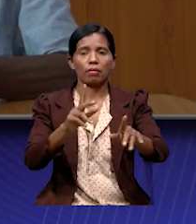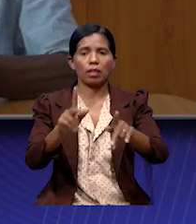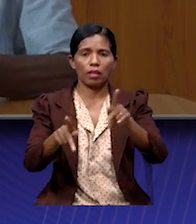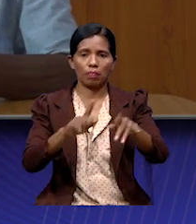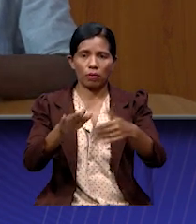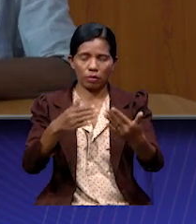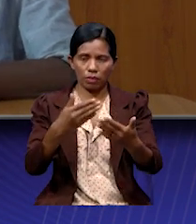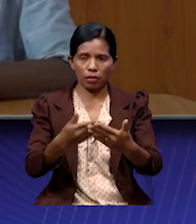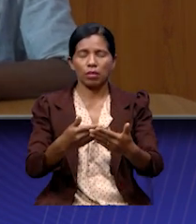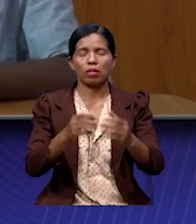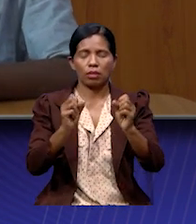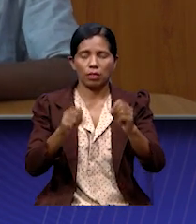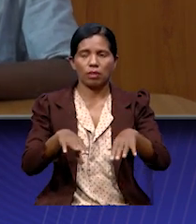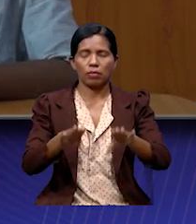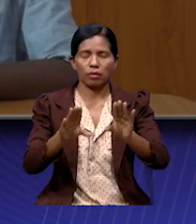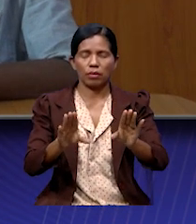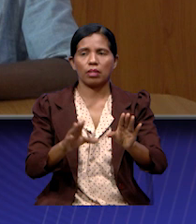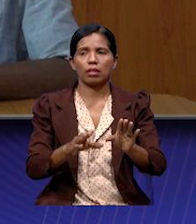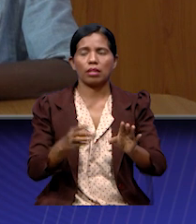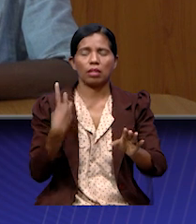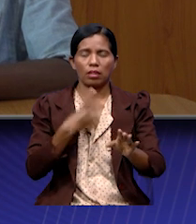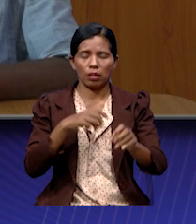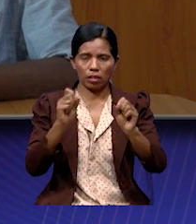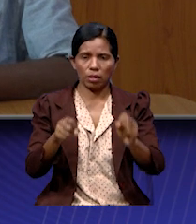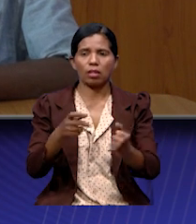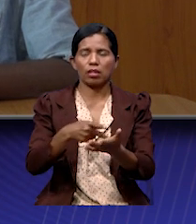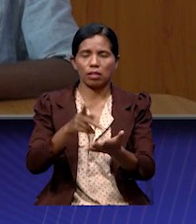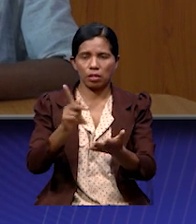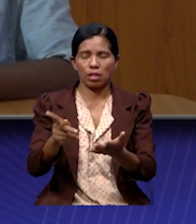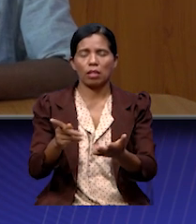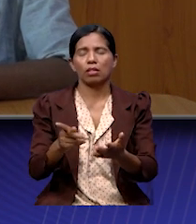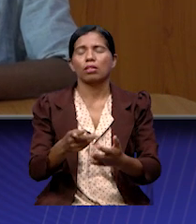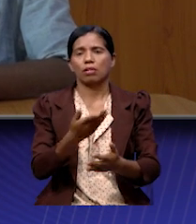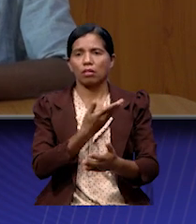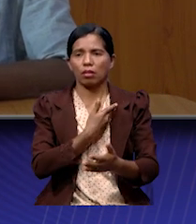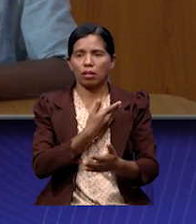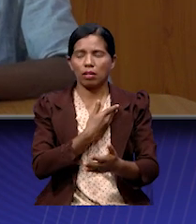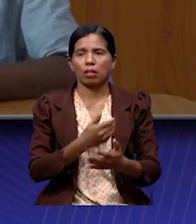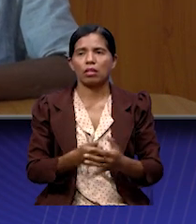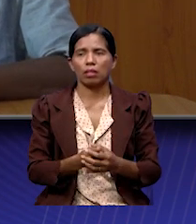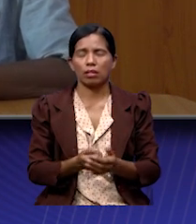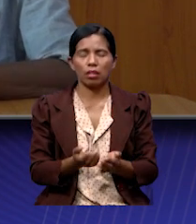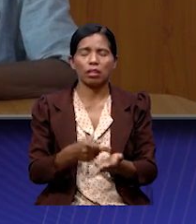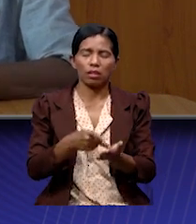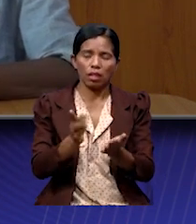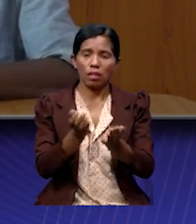Anessa ita ita tem que ser o taxa, depois ita tem que ia ser o rota mamai ser